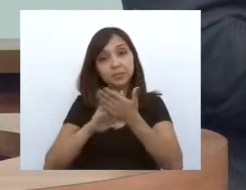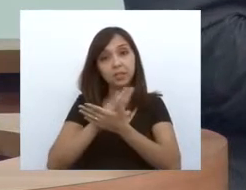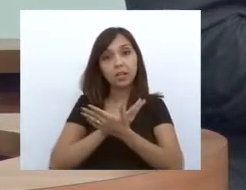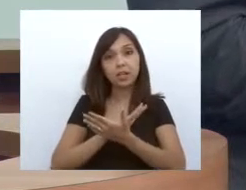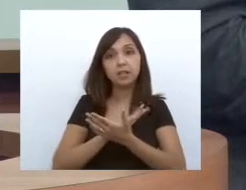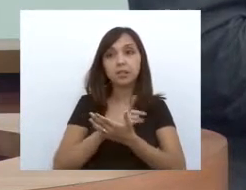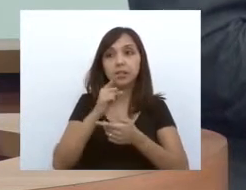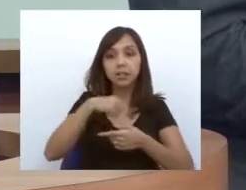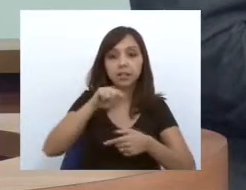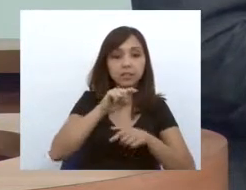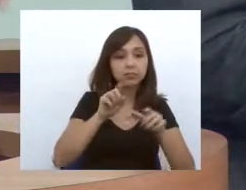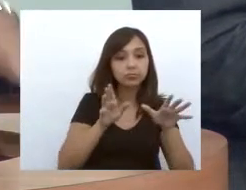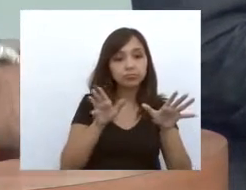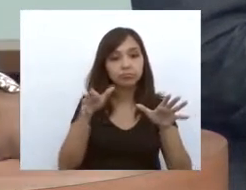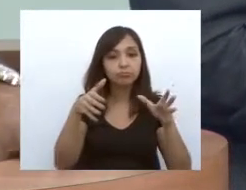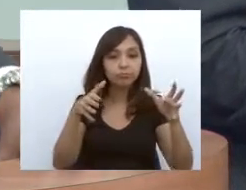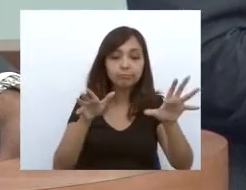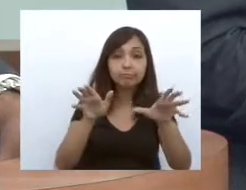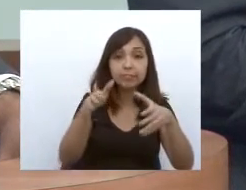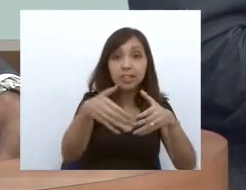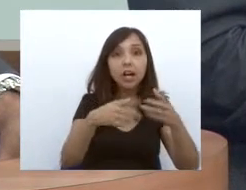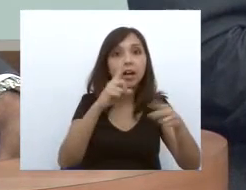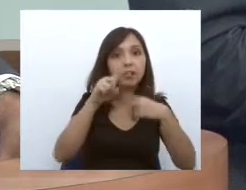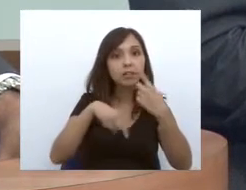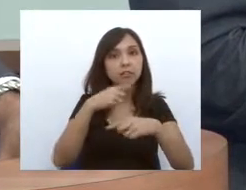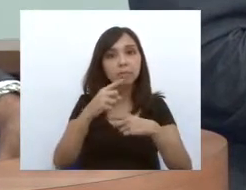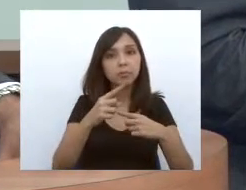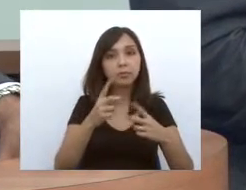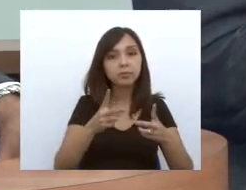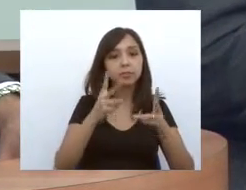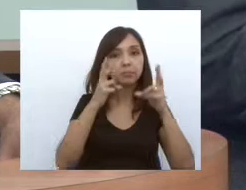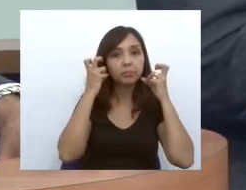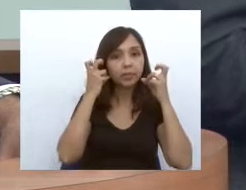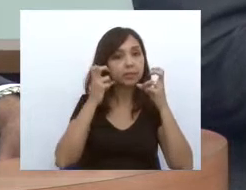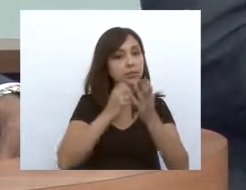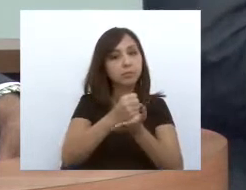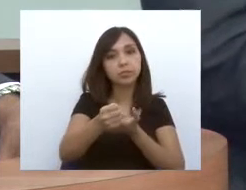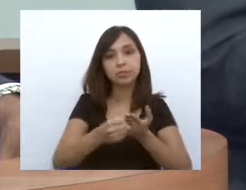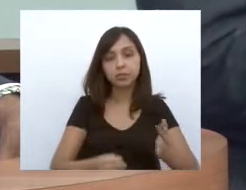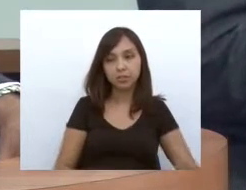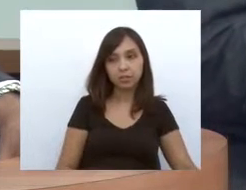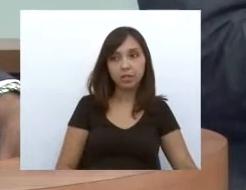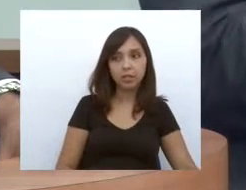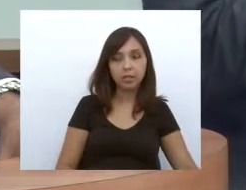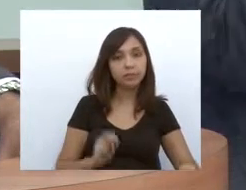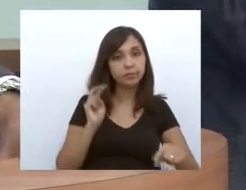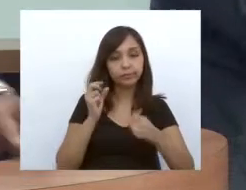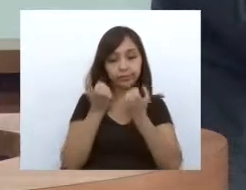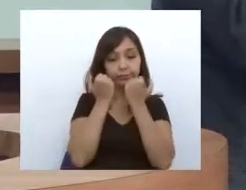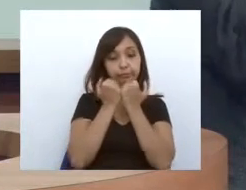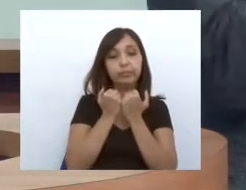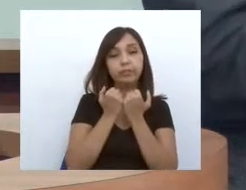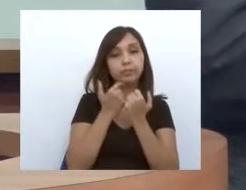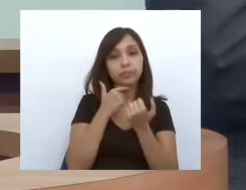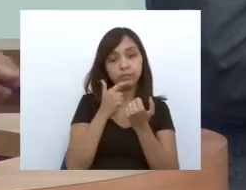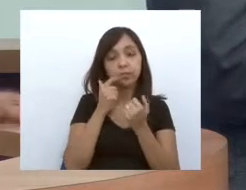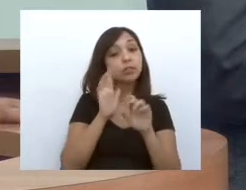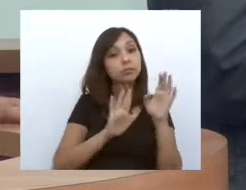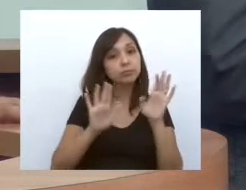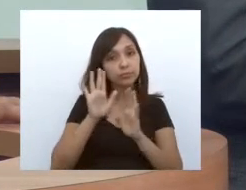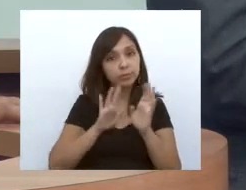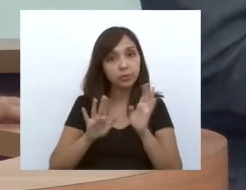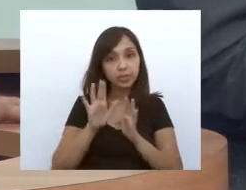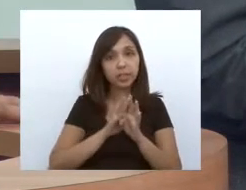vão cercando um pouquinho. Quando você percebe, já foi. Não tem como você se defender. Então, tenhamos muito